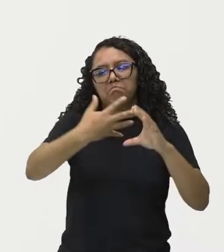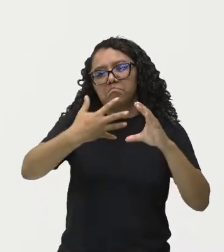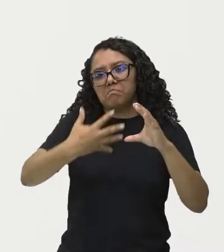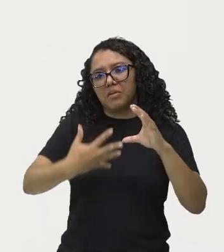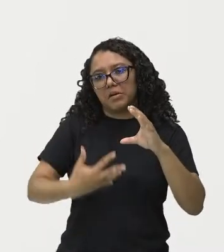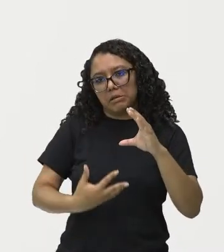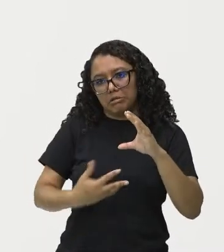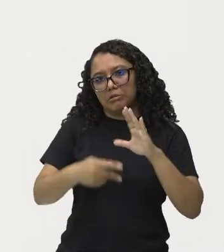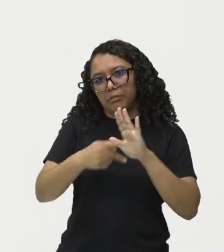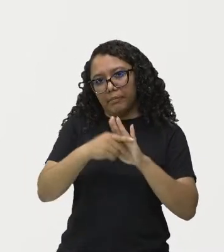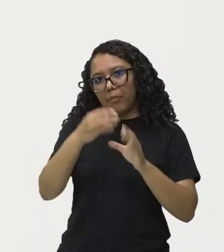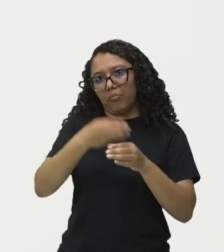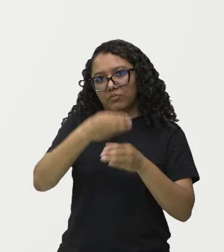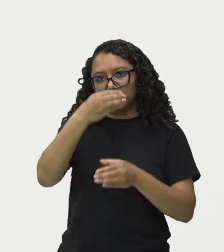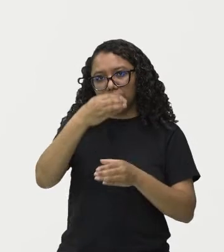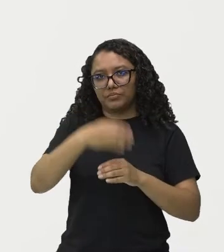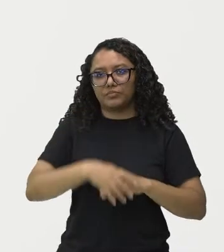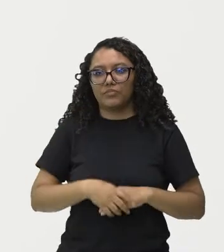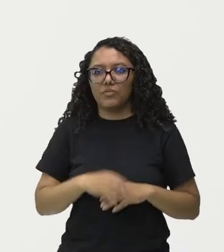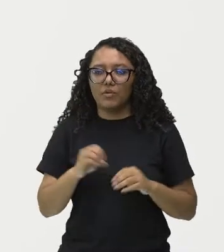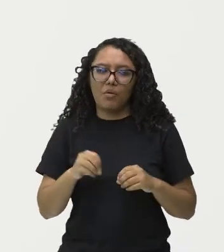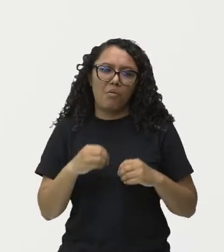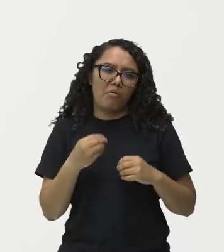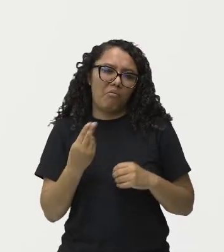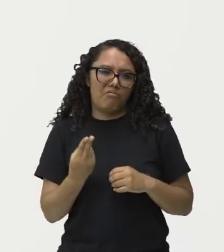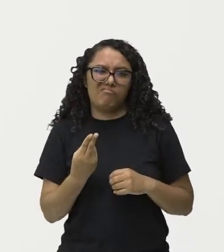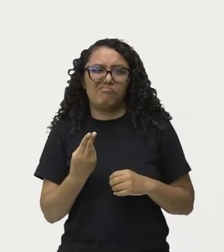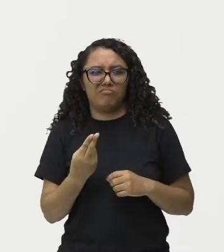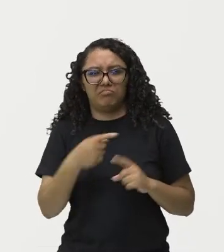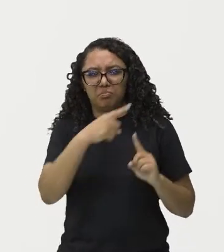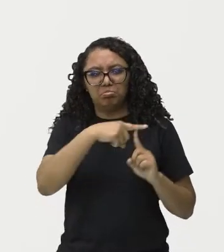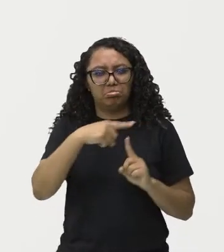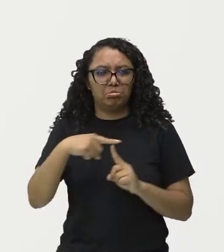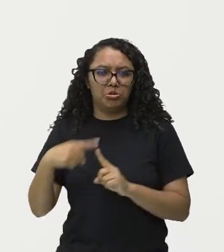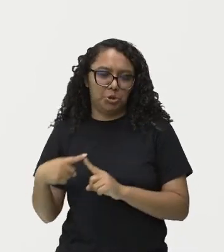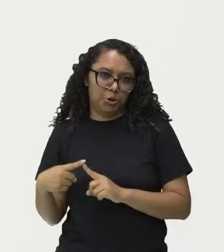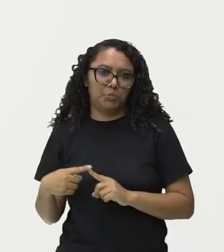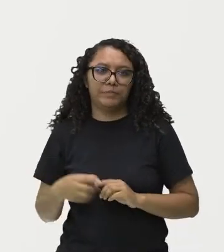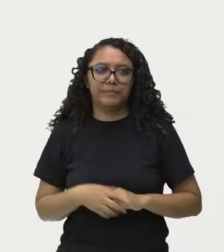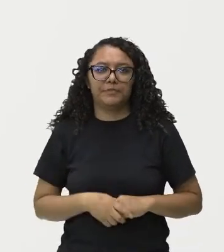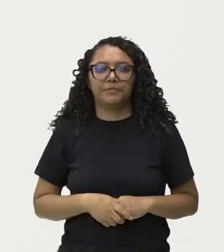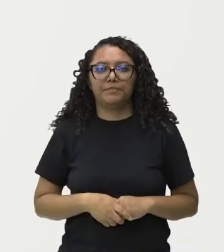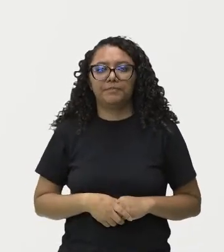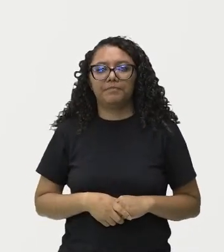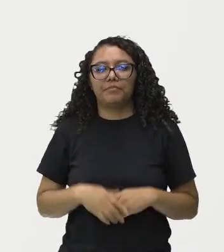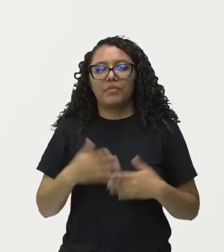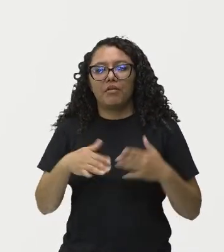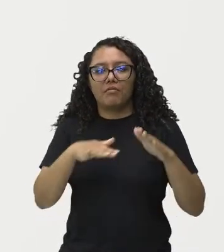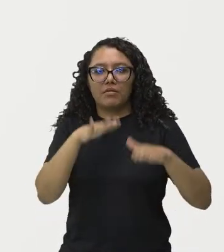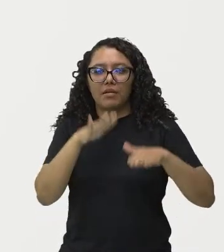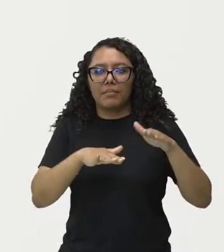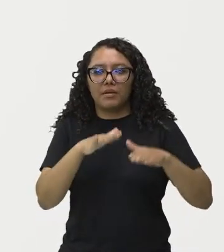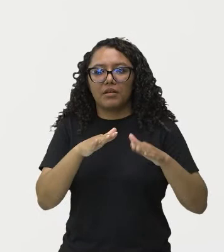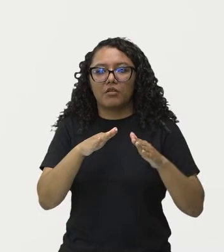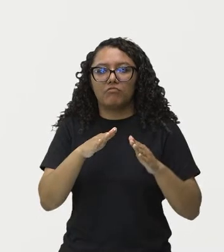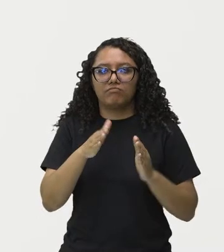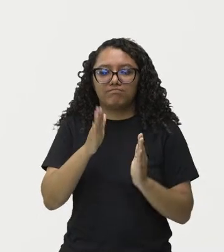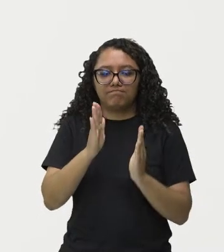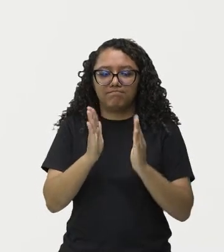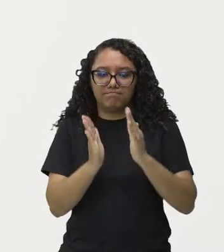características ou classificações desses cilindros. Então, dependendo da